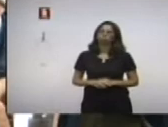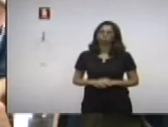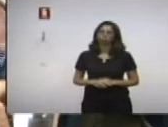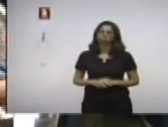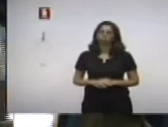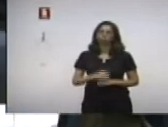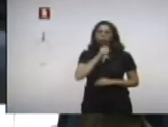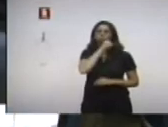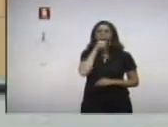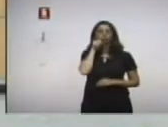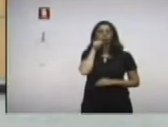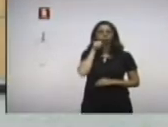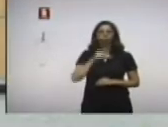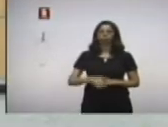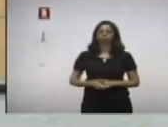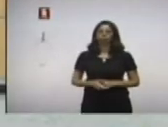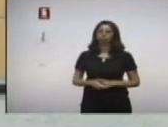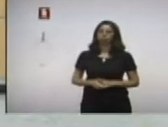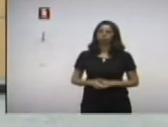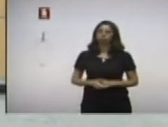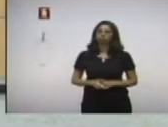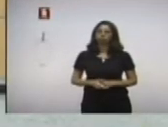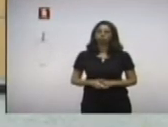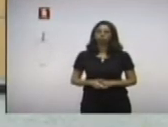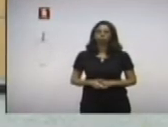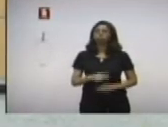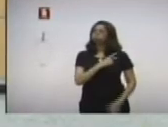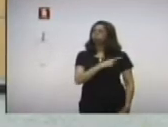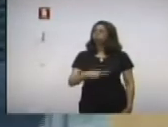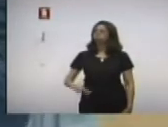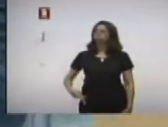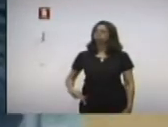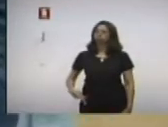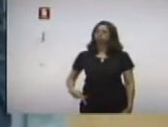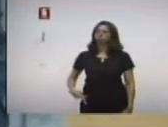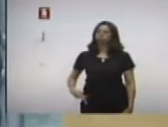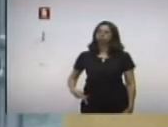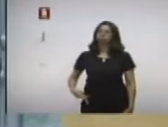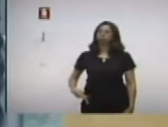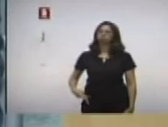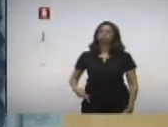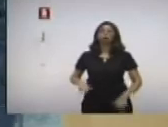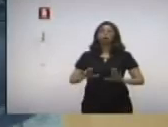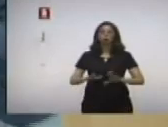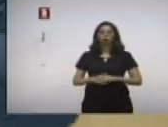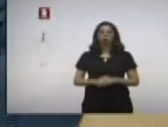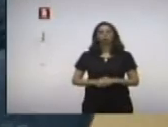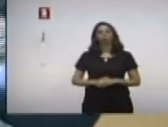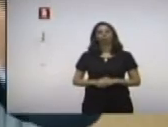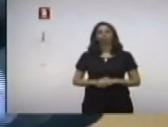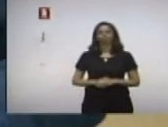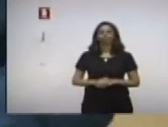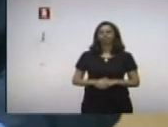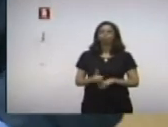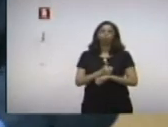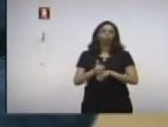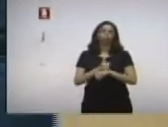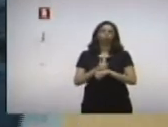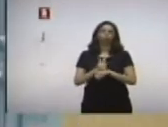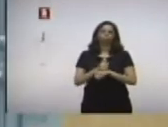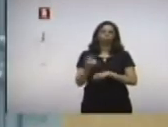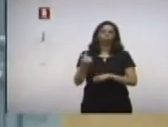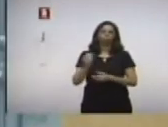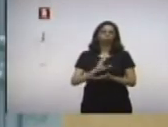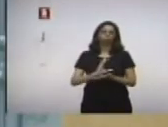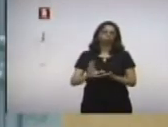vereador Sandro é surpreendente eu não sou especialista em orçamento vou me aprofundar